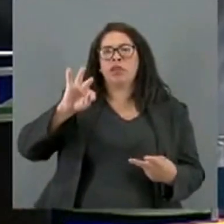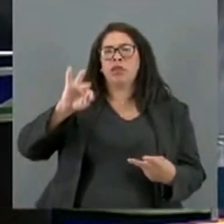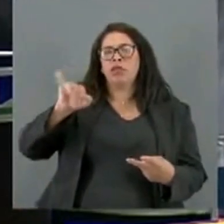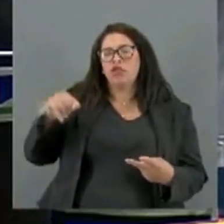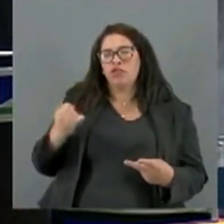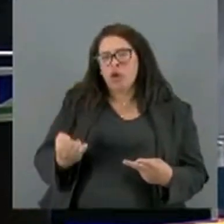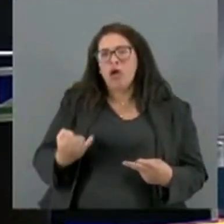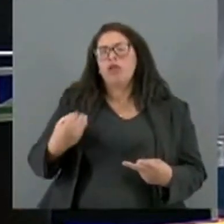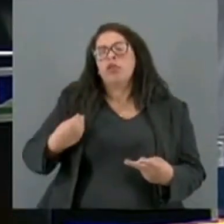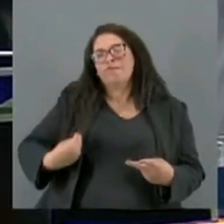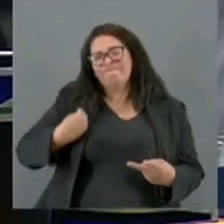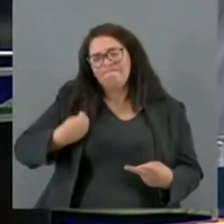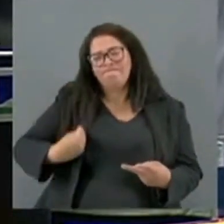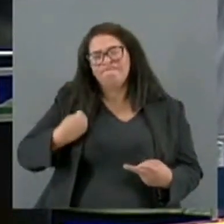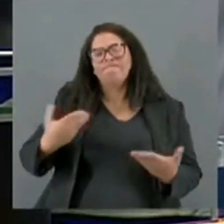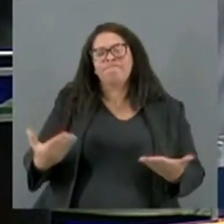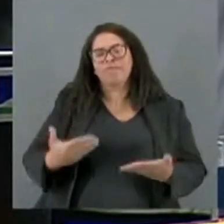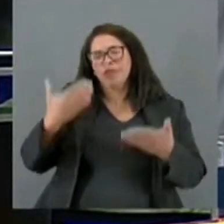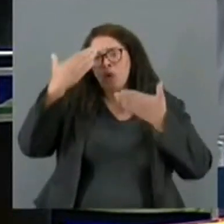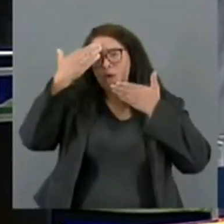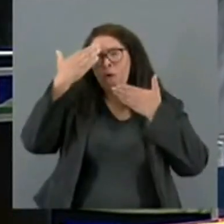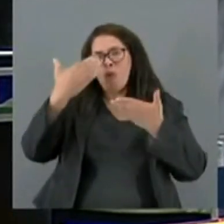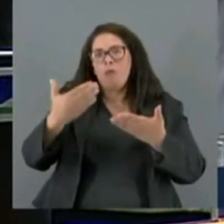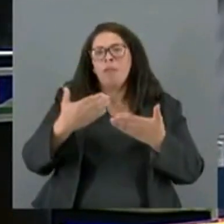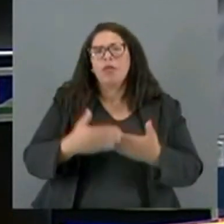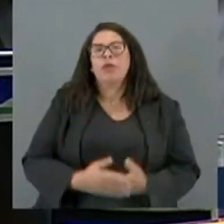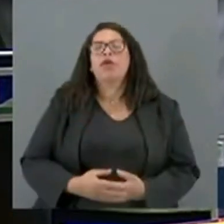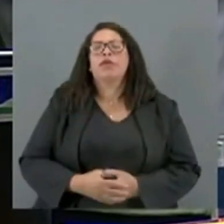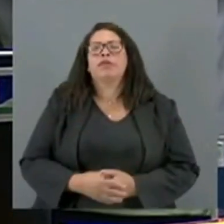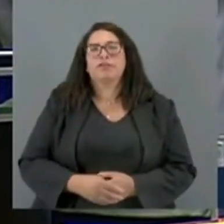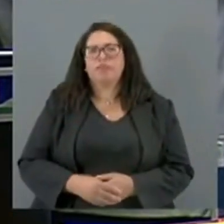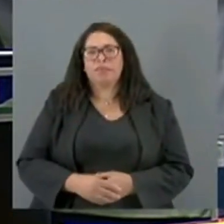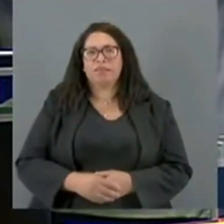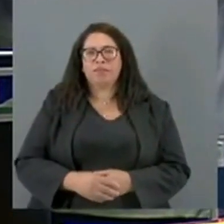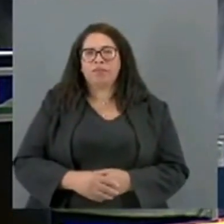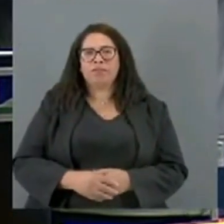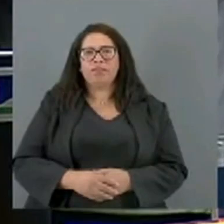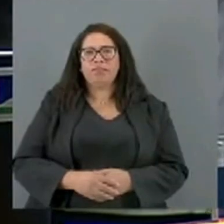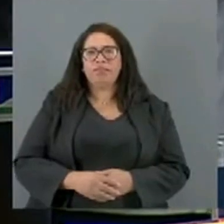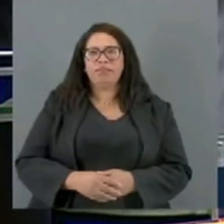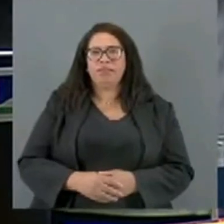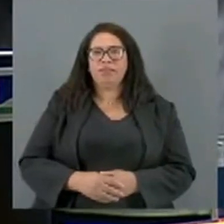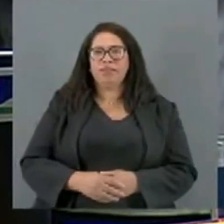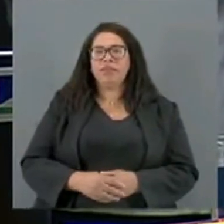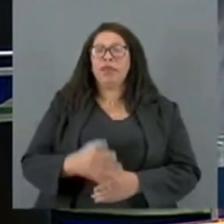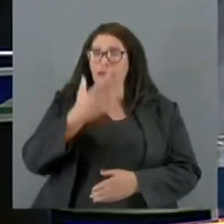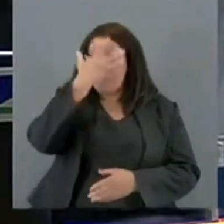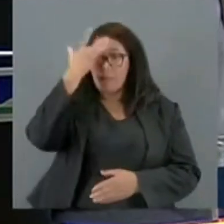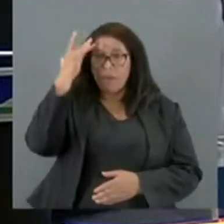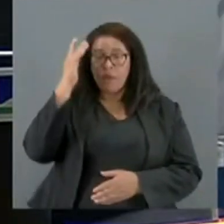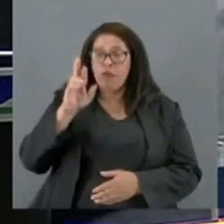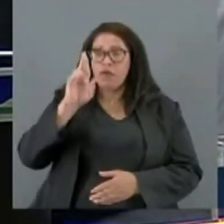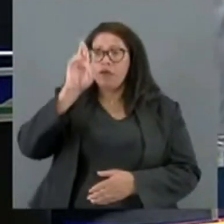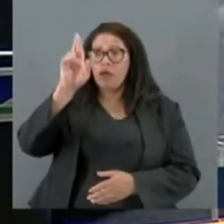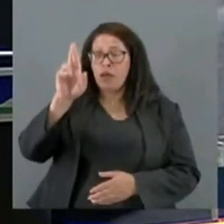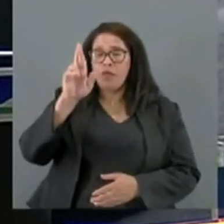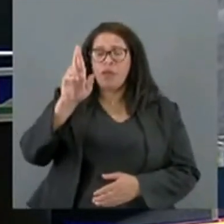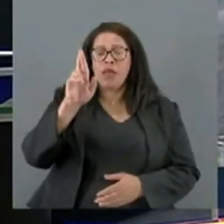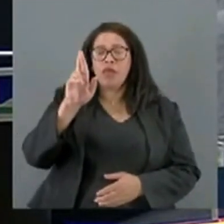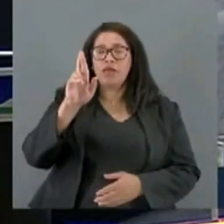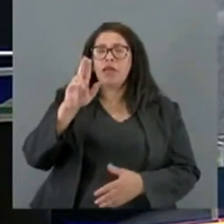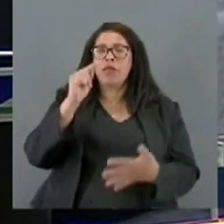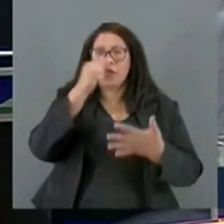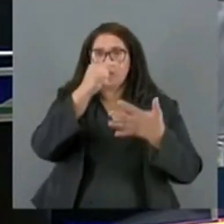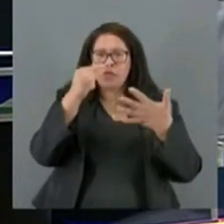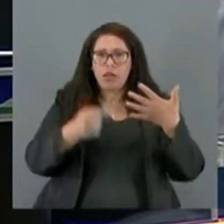a quem agradeço o apoio de estar aqui presentes. Demais autoridades de segmentos